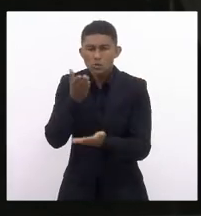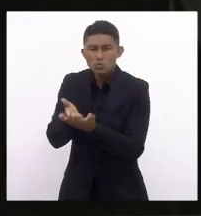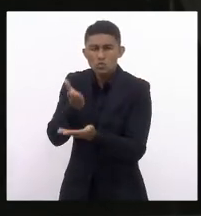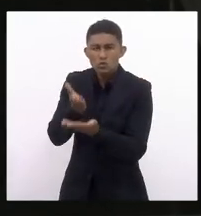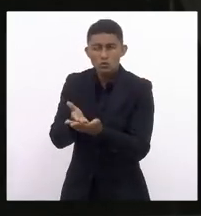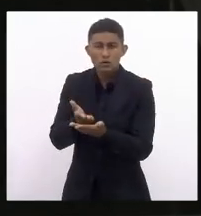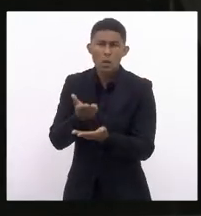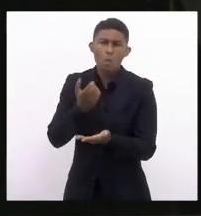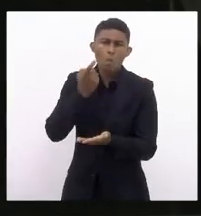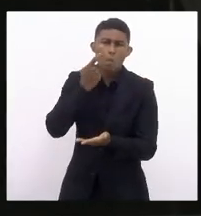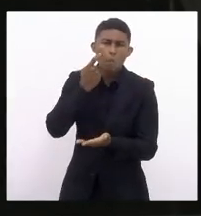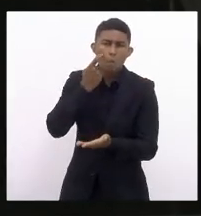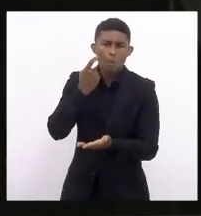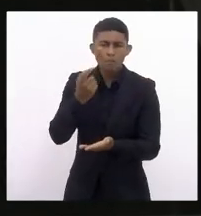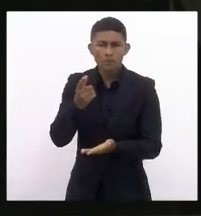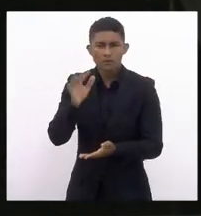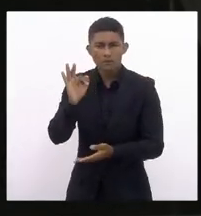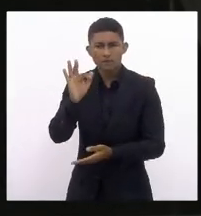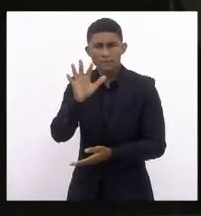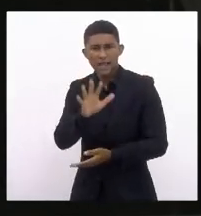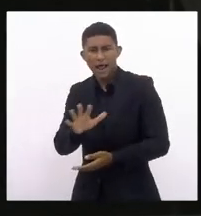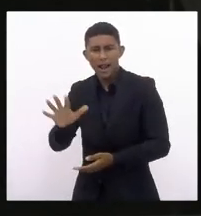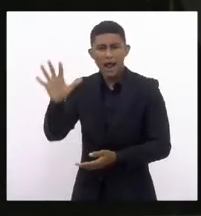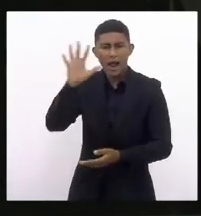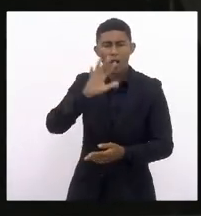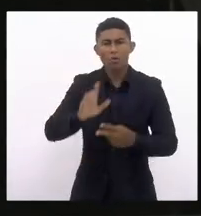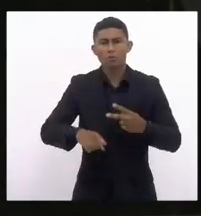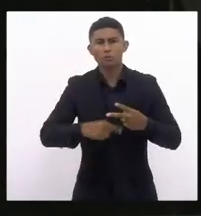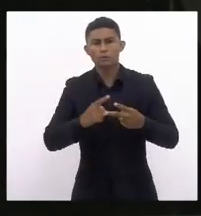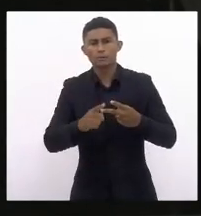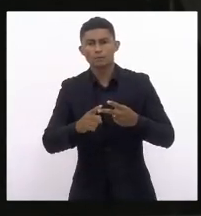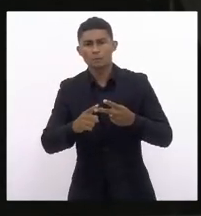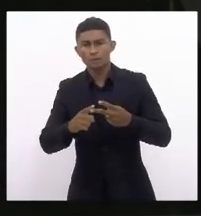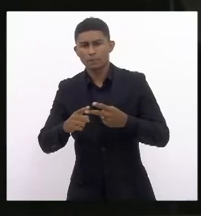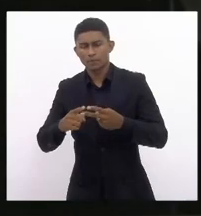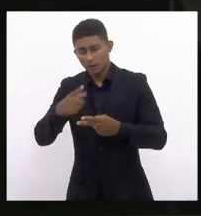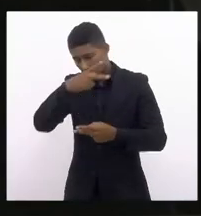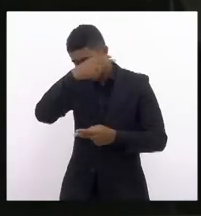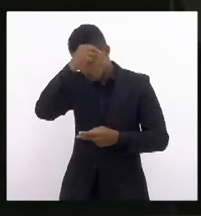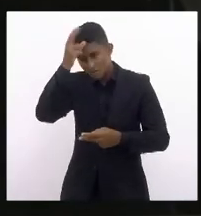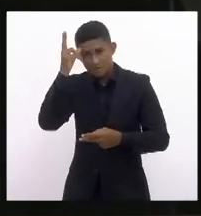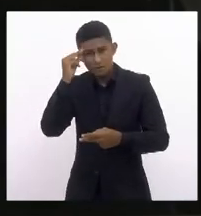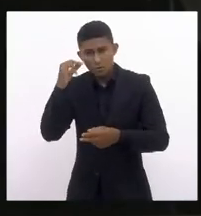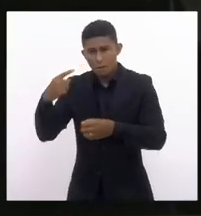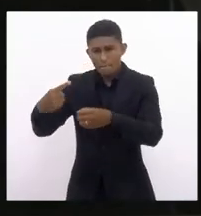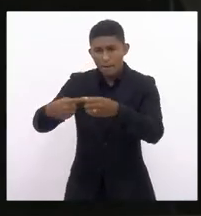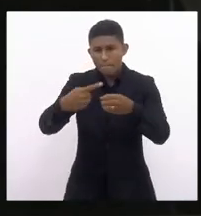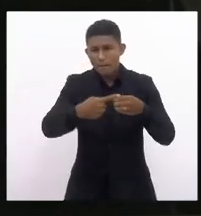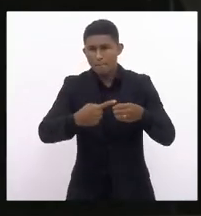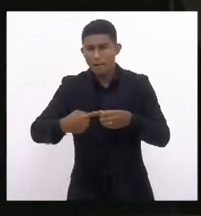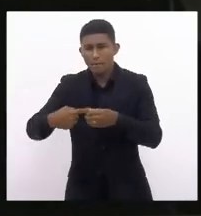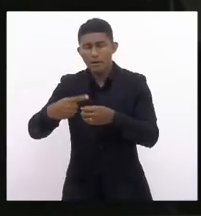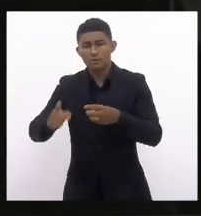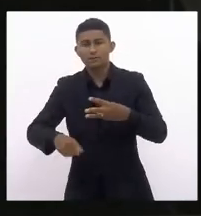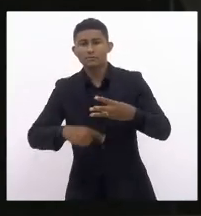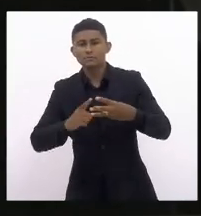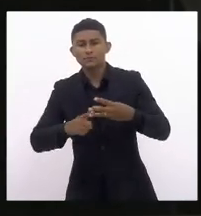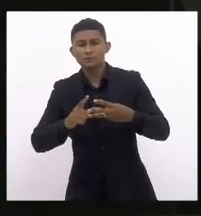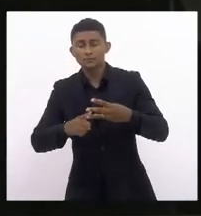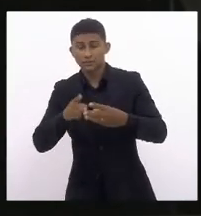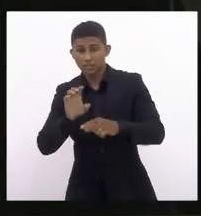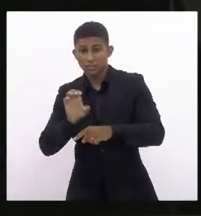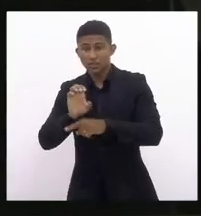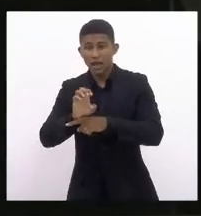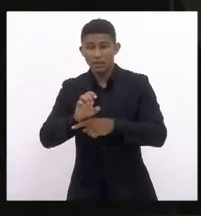na rede federal, nas redes municipais, na rede estadual de saúde, mas também